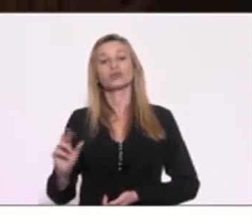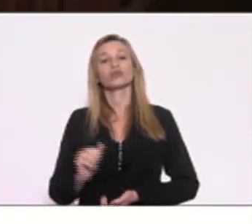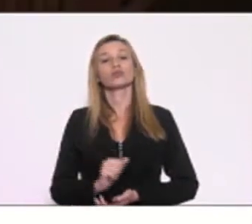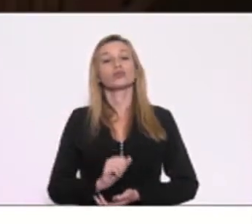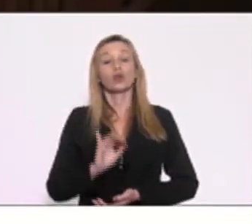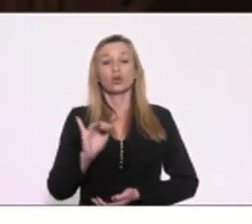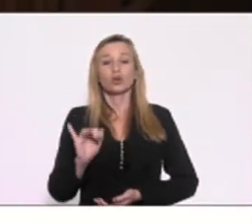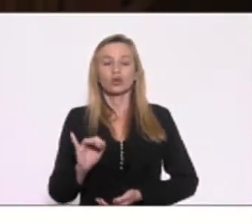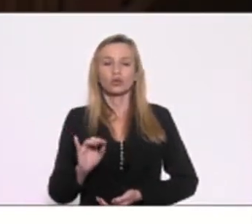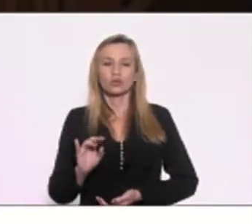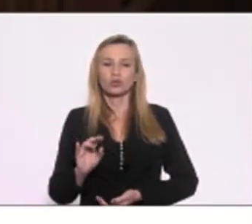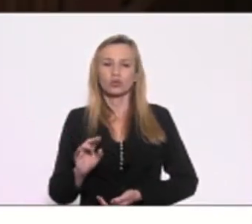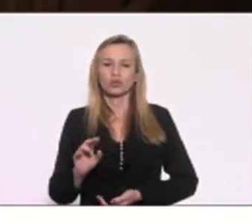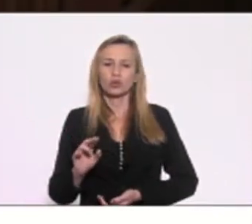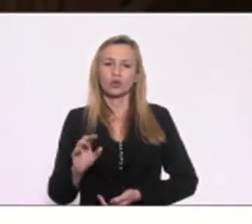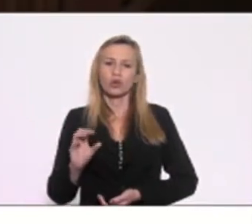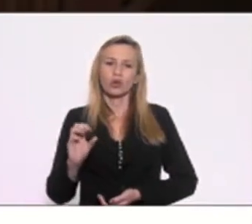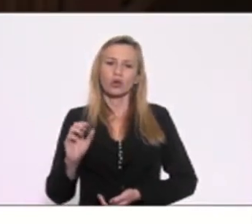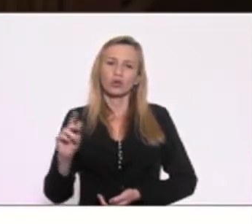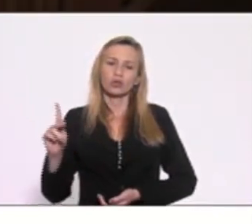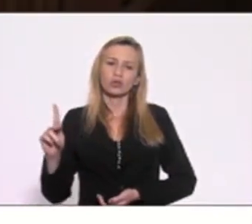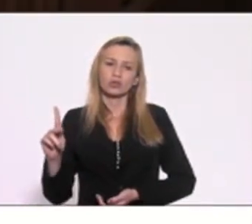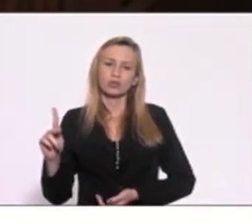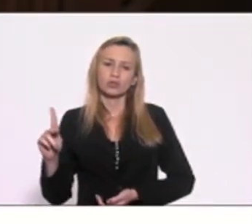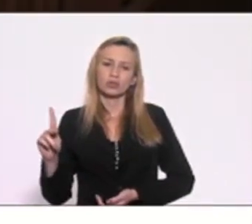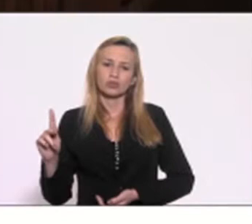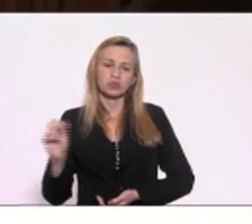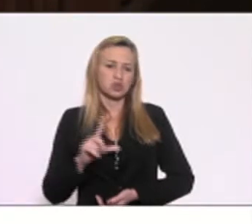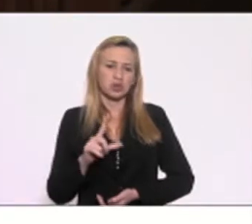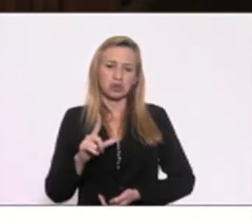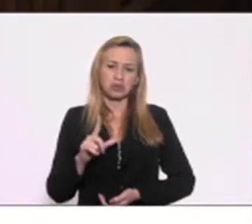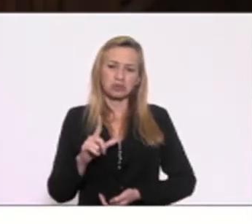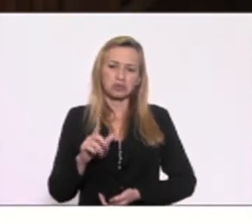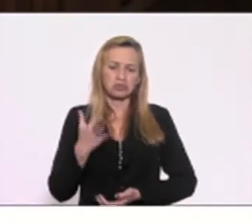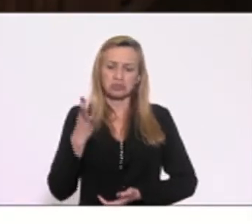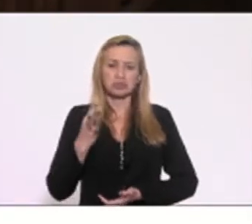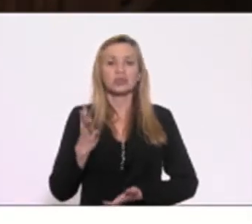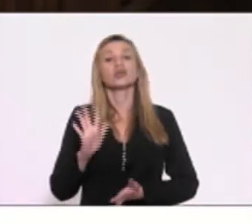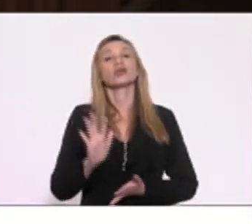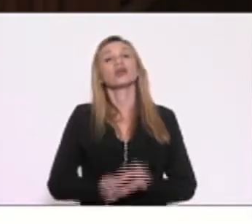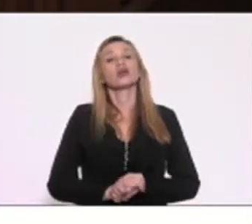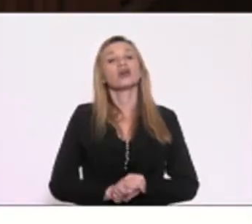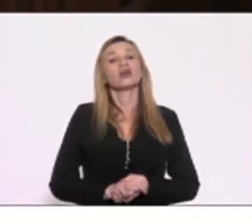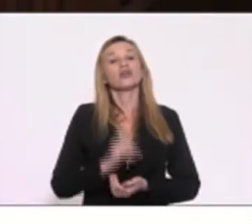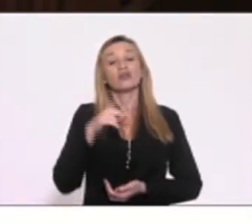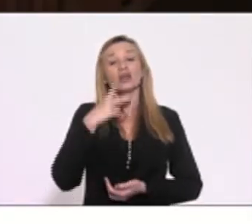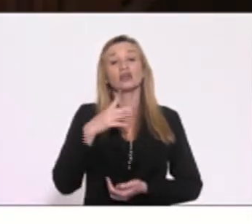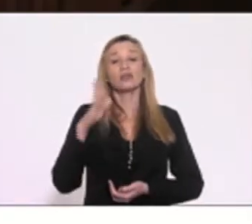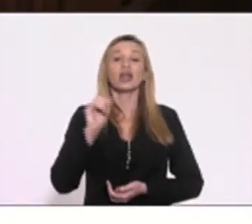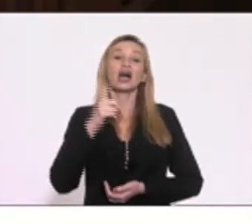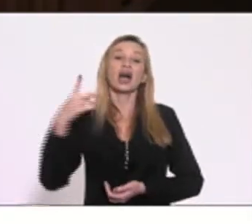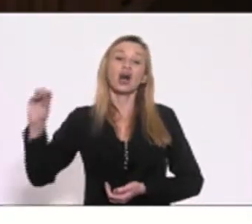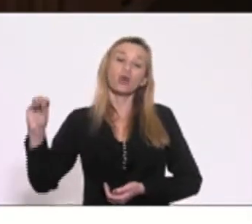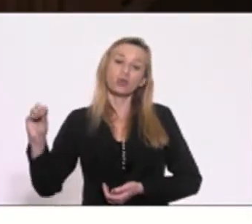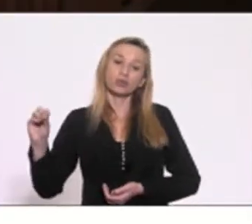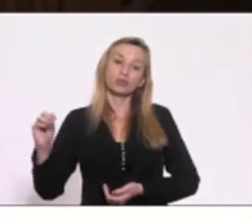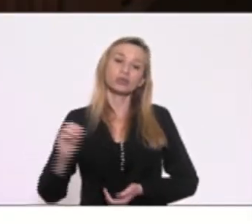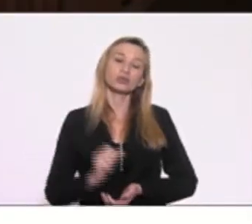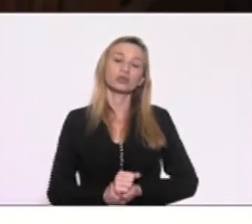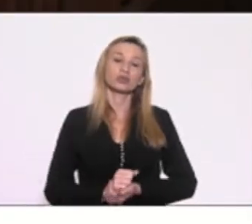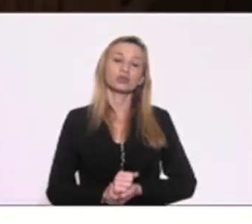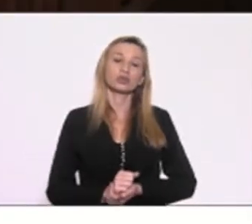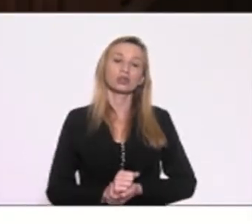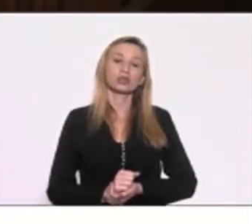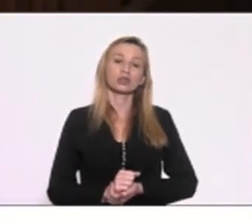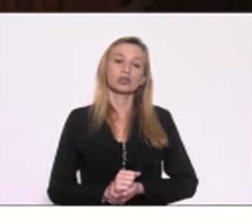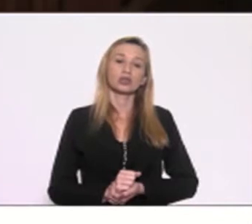ou desqualificou o PSOL, pode ser as duas leituras, né, dizendo que o Dallagnol se comporta